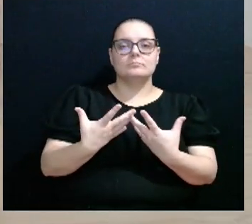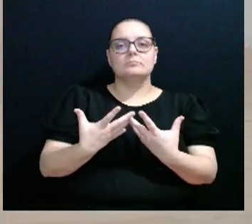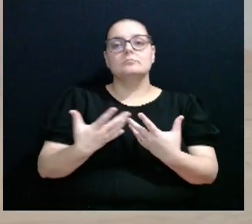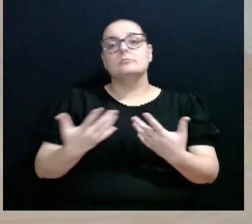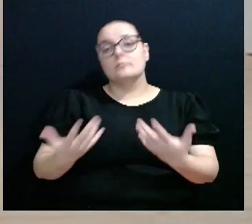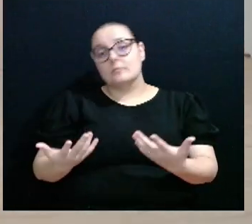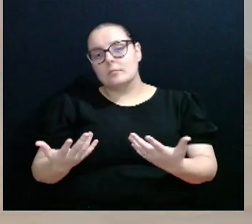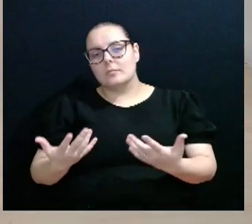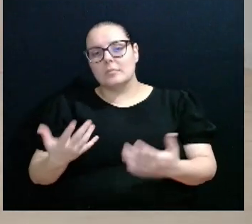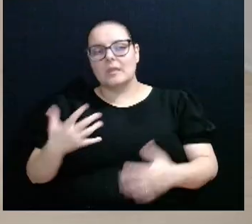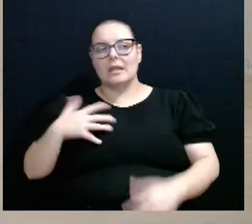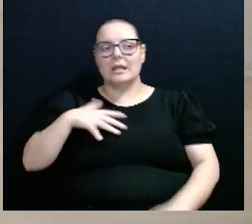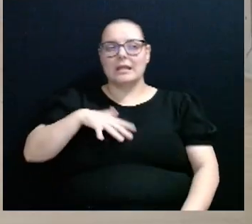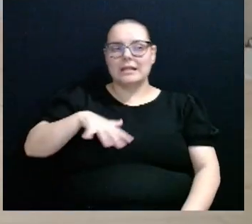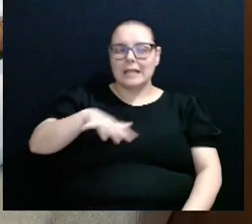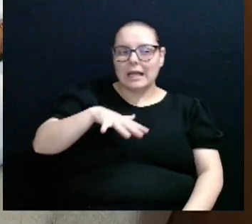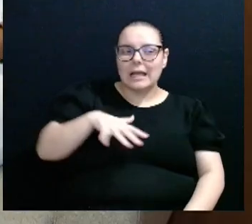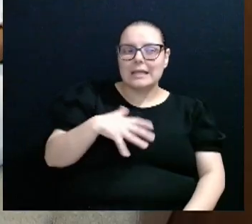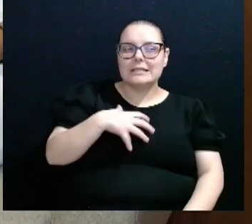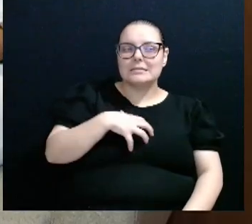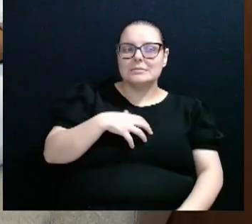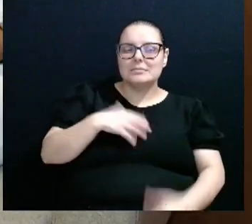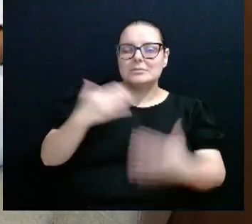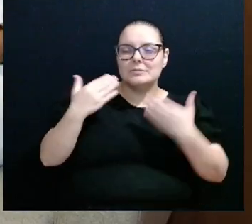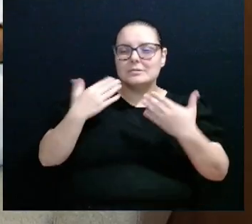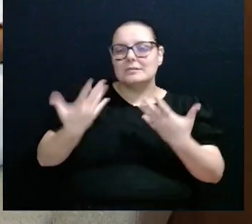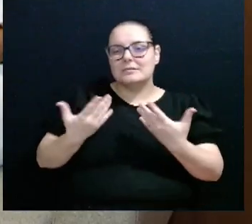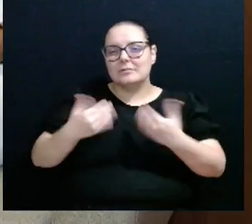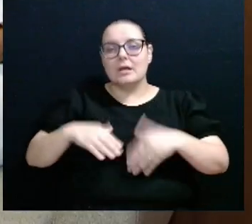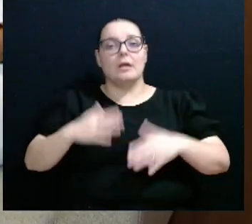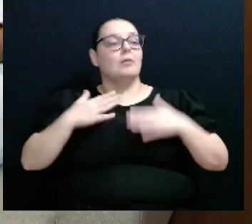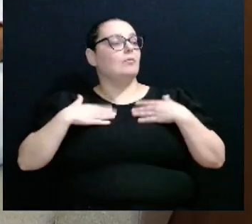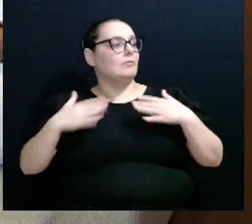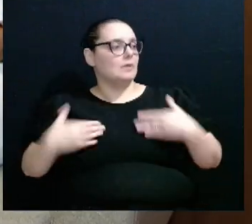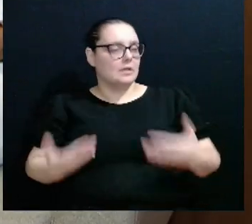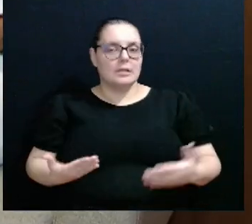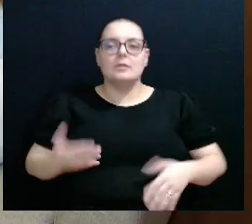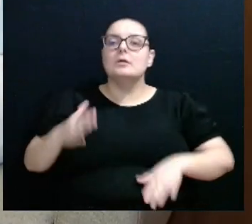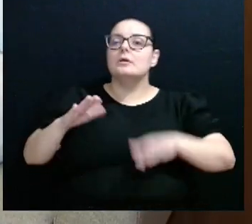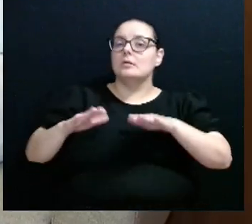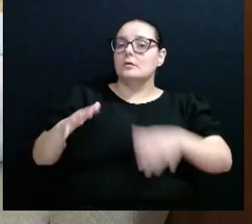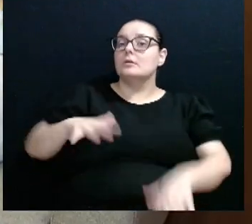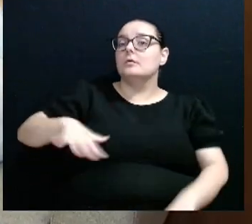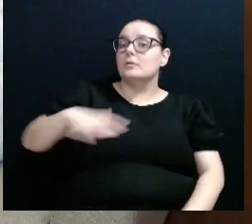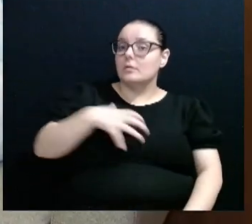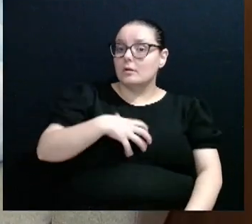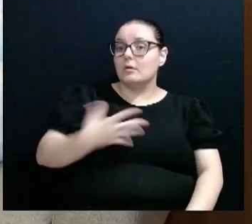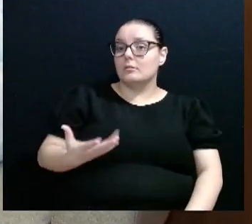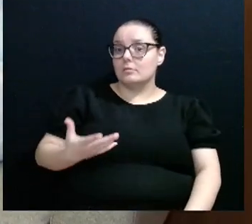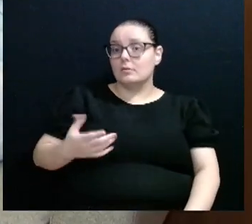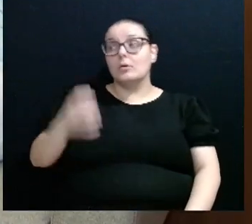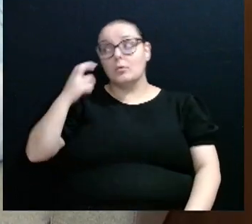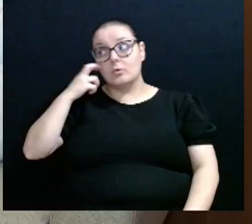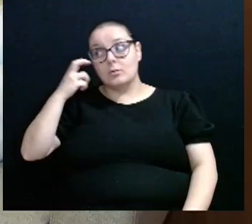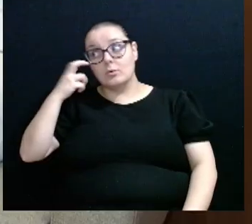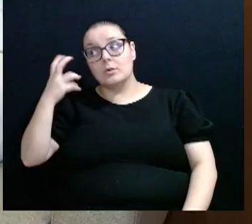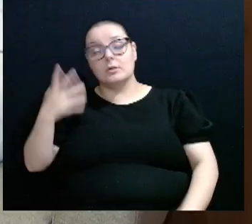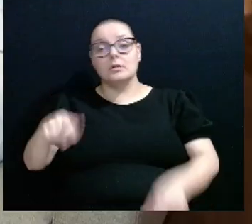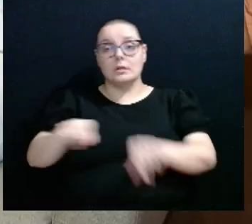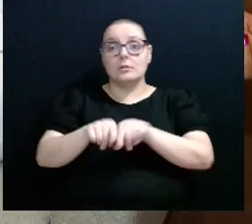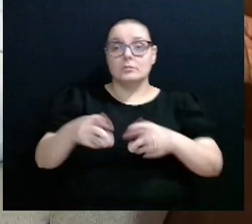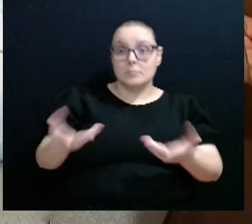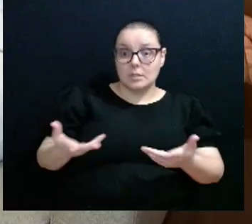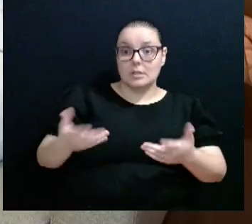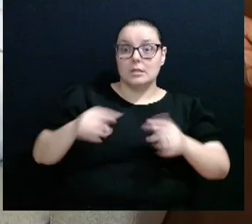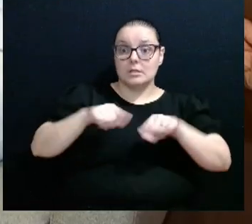às Exato. vezes dentro da O sala de aula. físico, Pode né? ser na área física, pode ser É, até na intelectual, dentro da sala sem de aula. Os dúvida. coleguinhas percebem que ela já tem uma